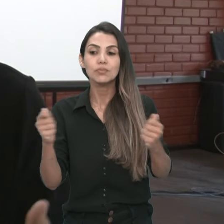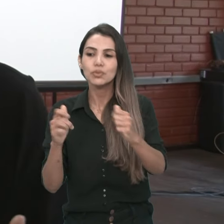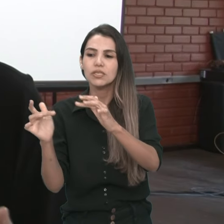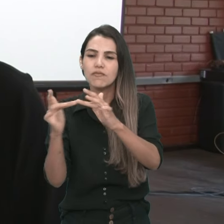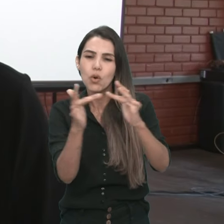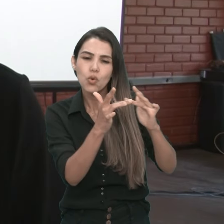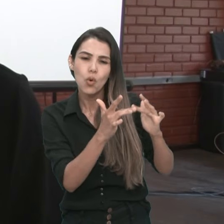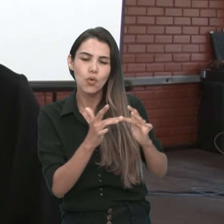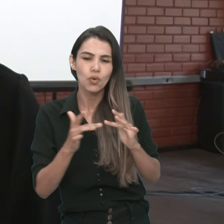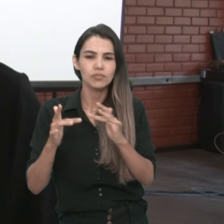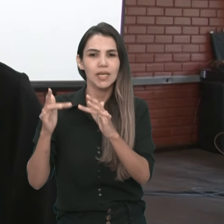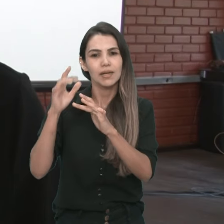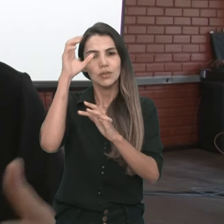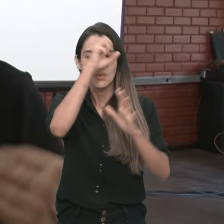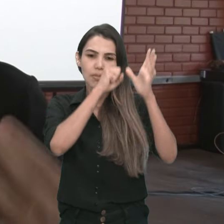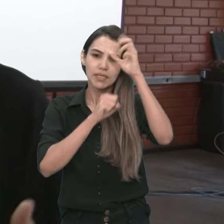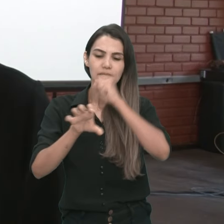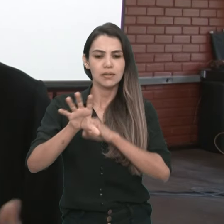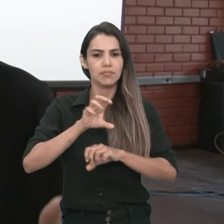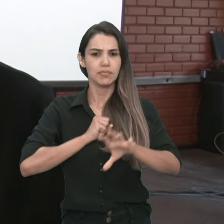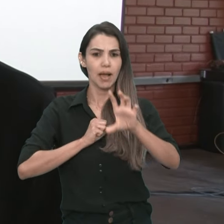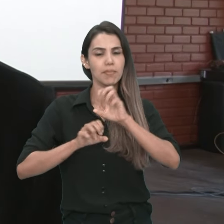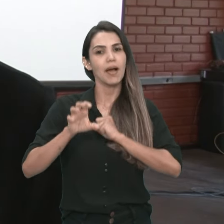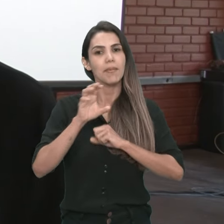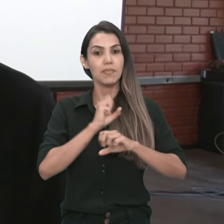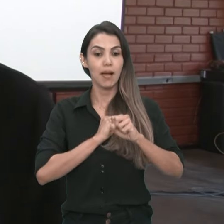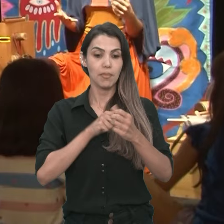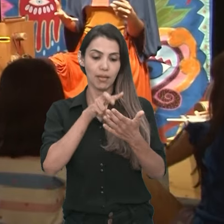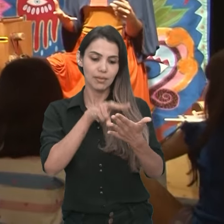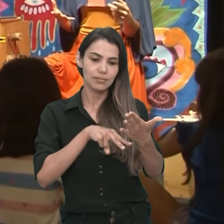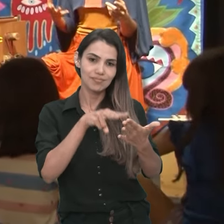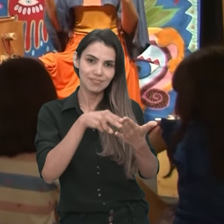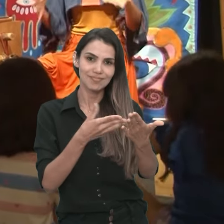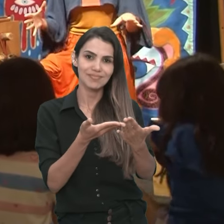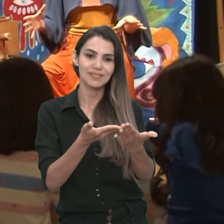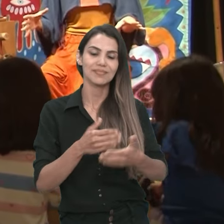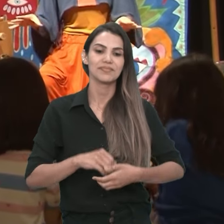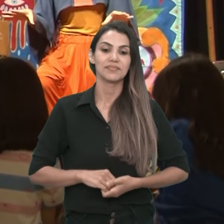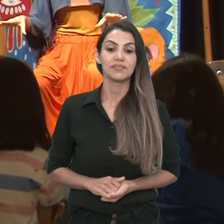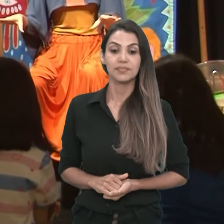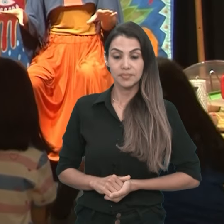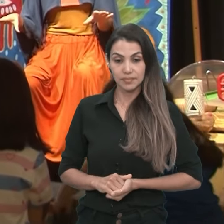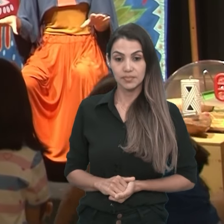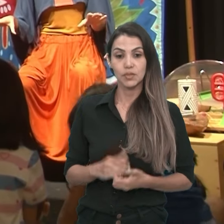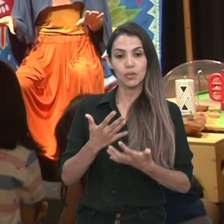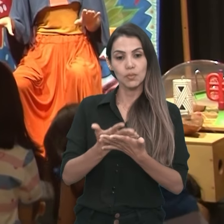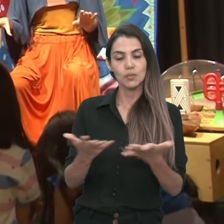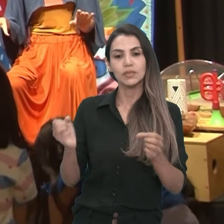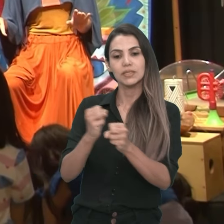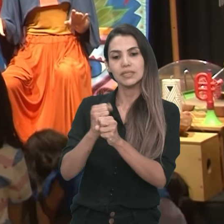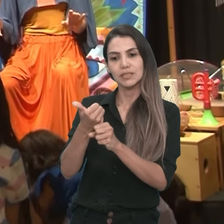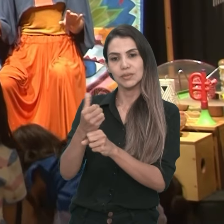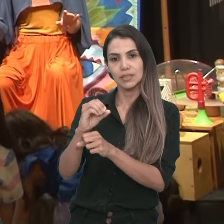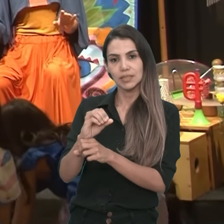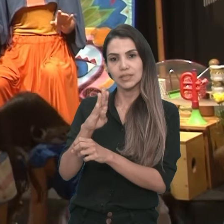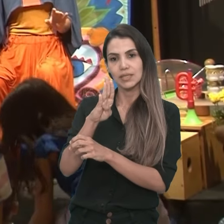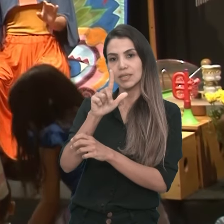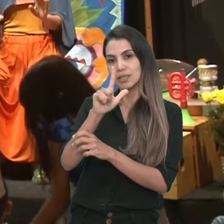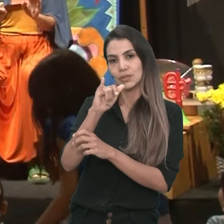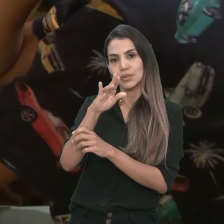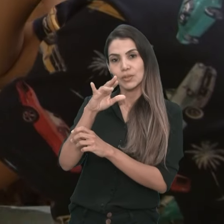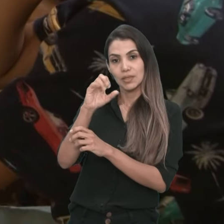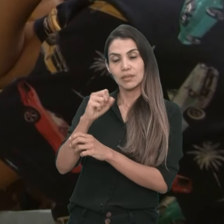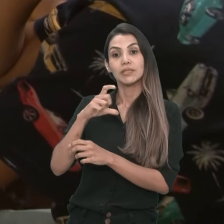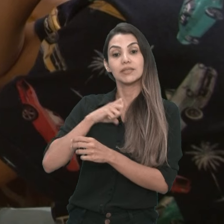cultural para o eh reunido no texto escrito em comemoração aos 10 anos o libris inaugura